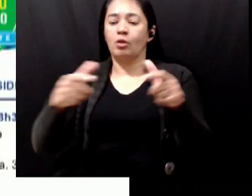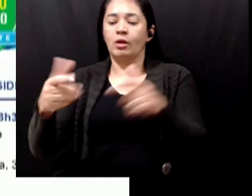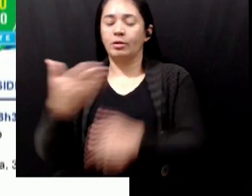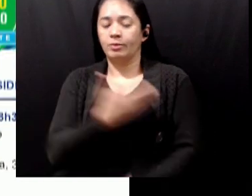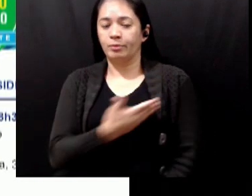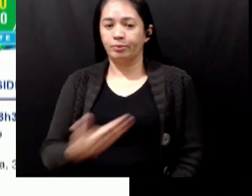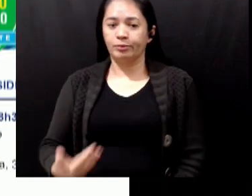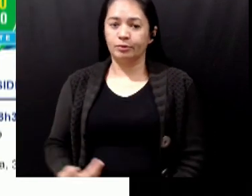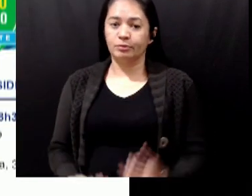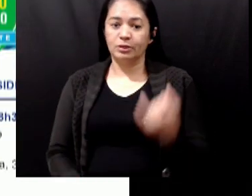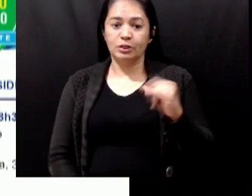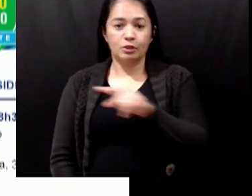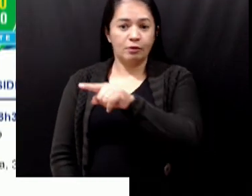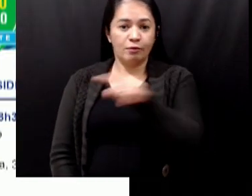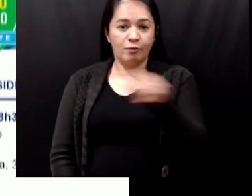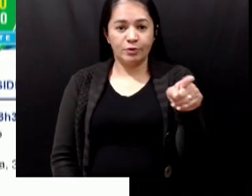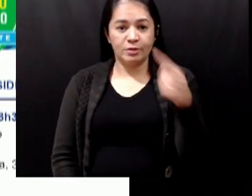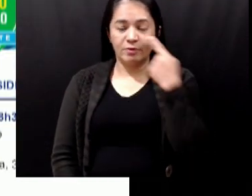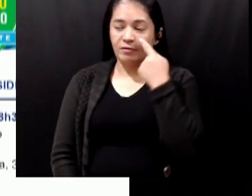aí no